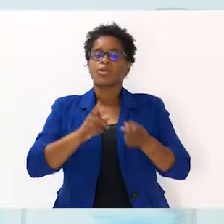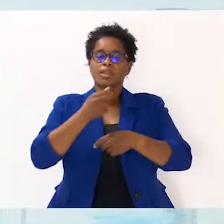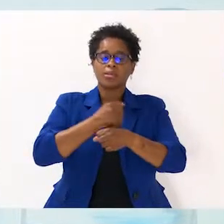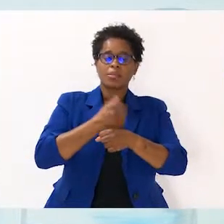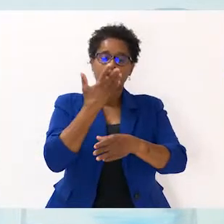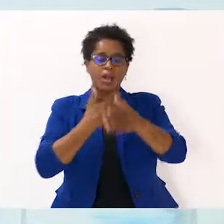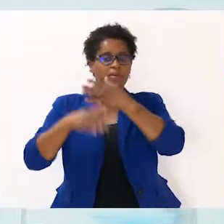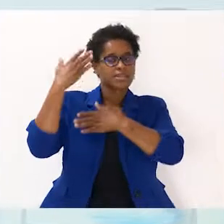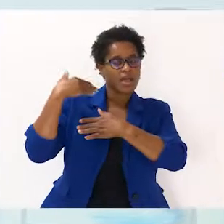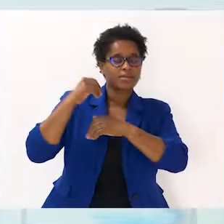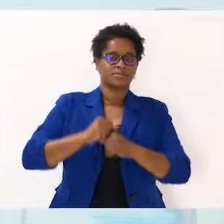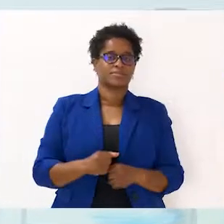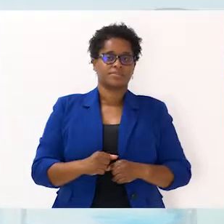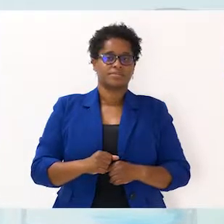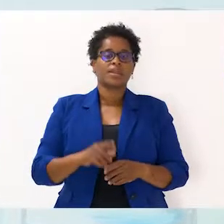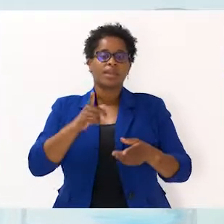vimos na aula passada?